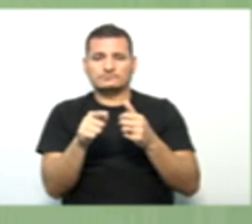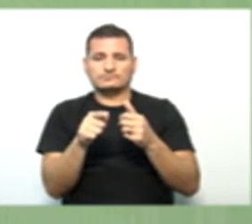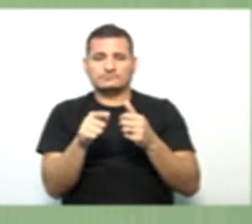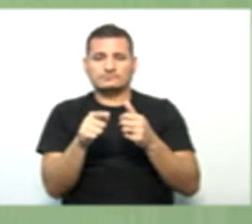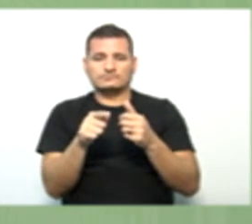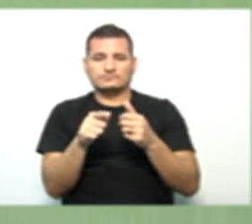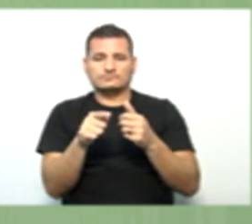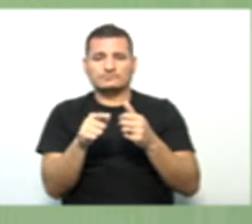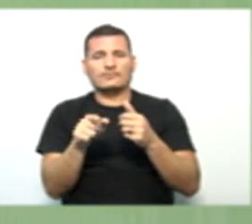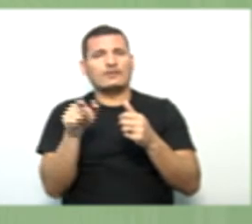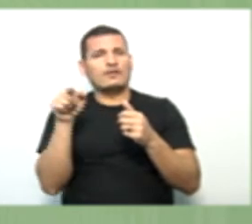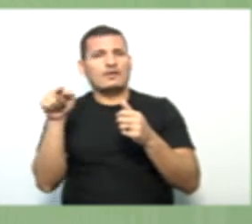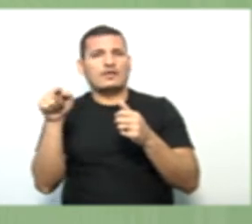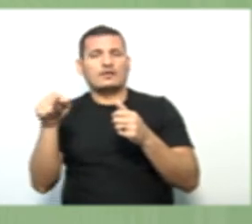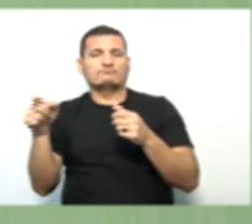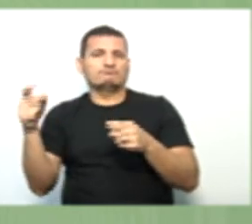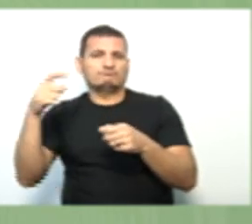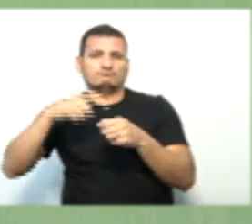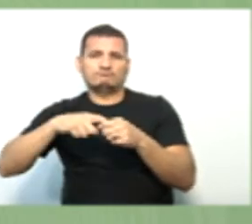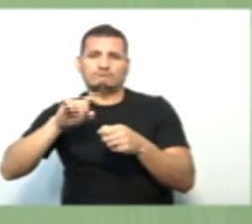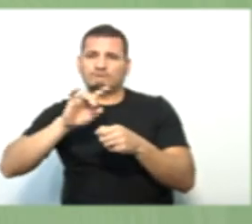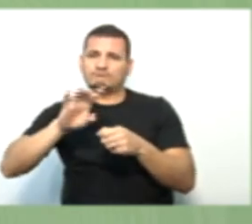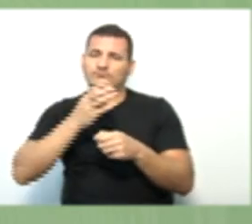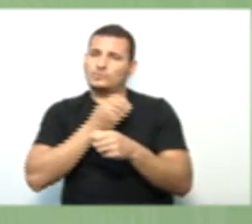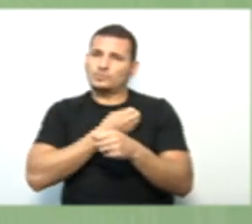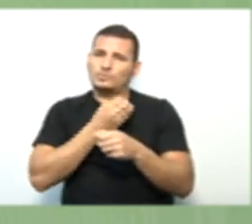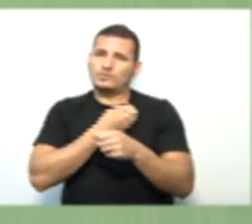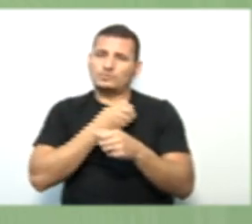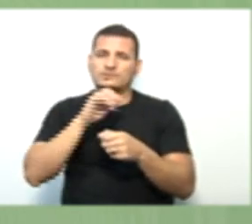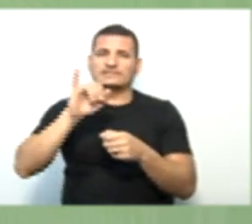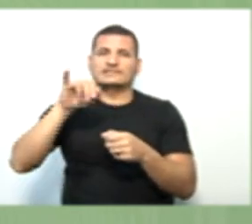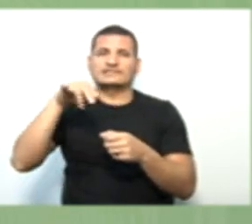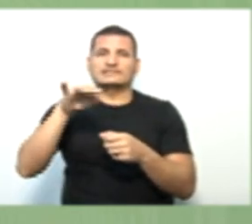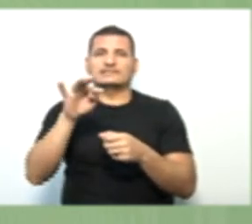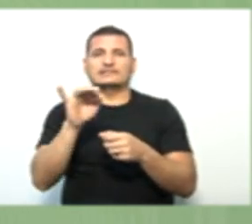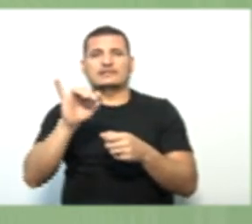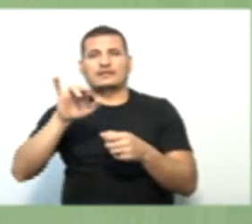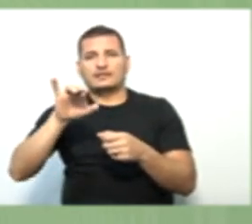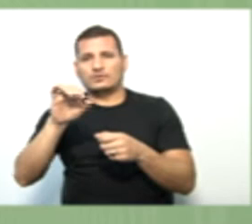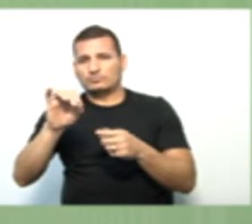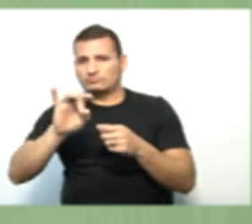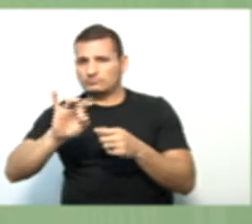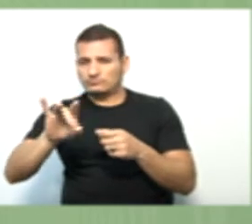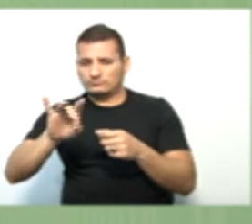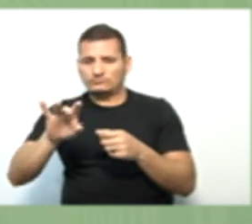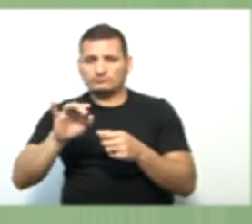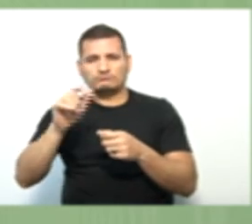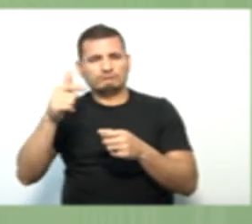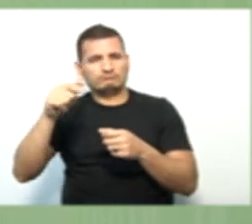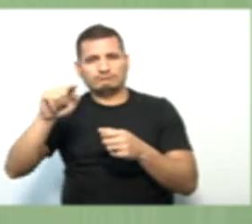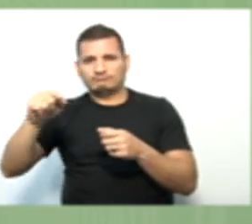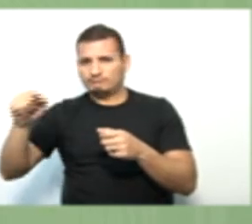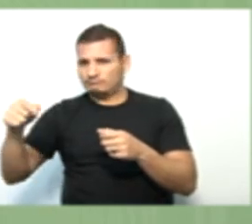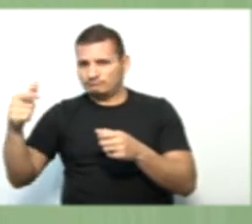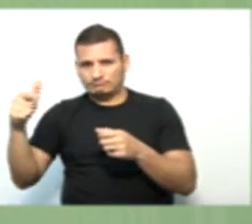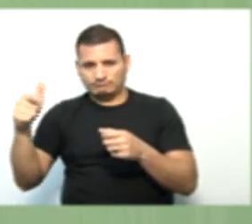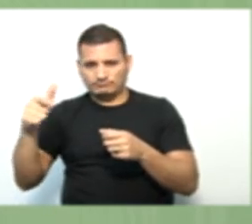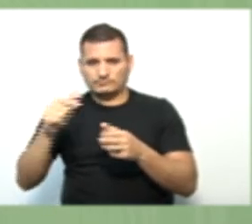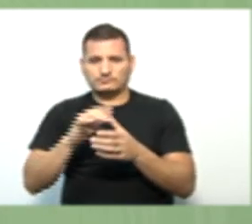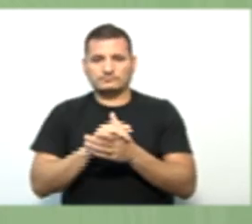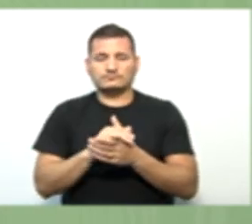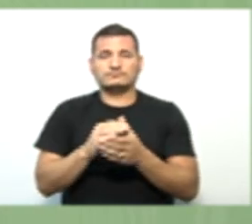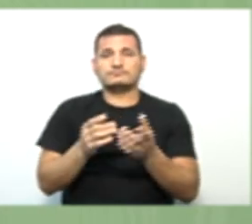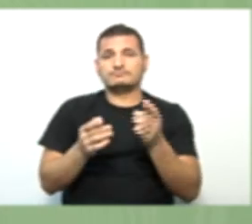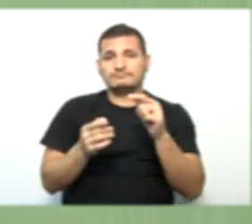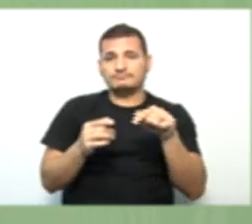retorna simplesmente a parte inteira da divisão. E associado a esse operador, nós temos o resto da divisão. Por exemplo,